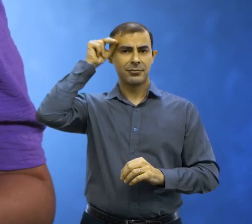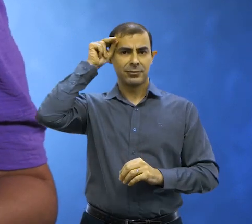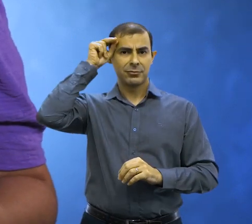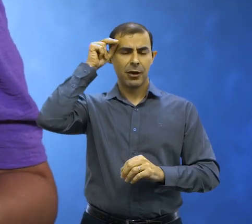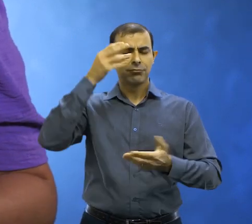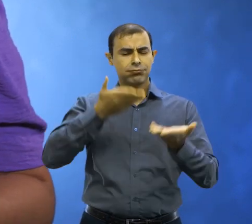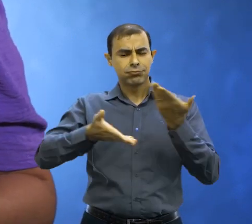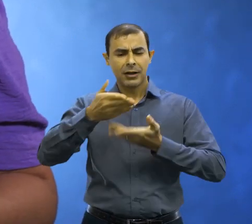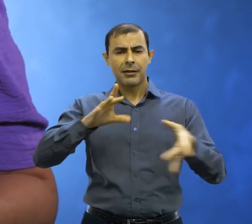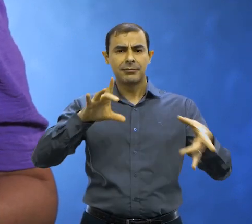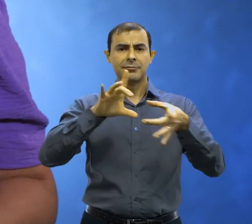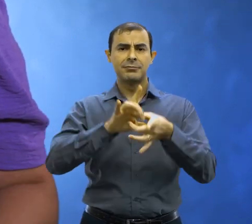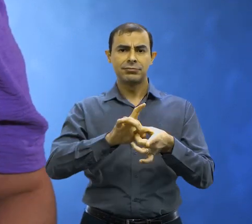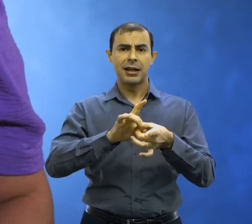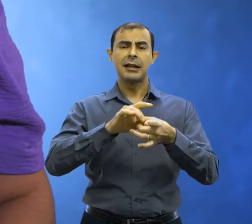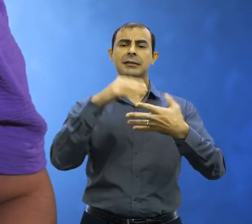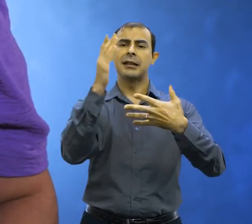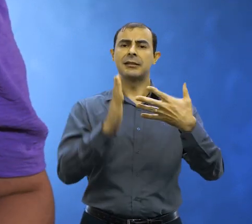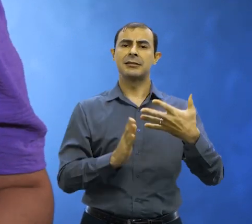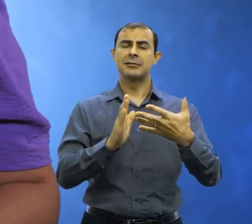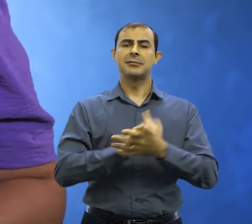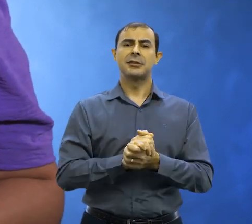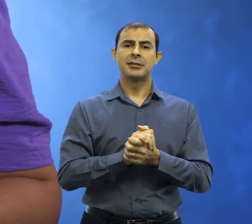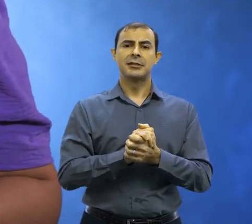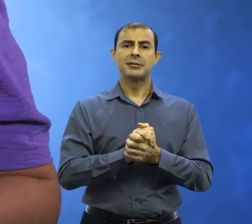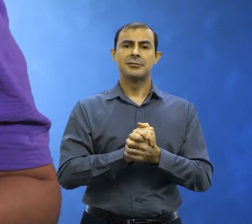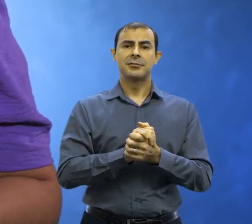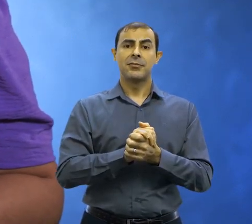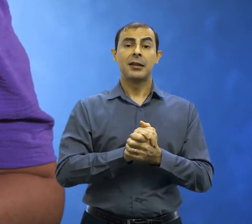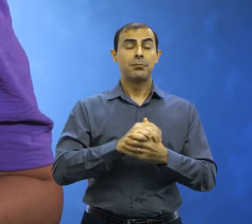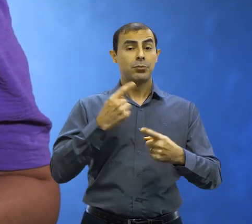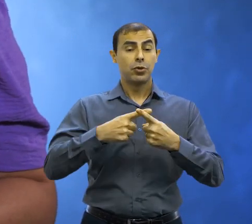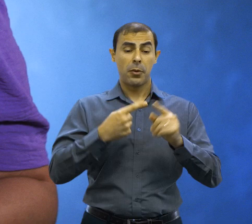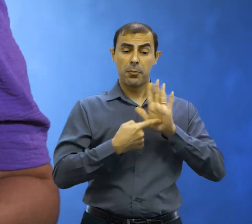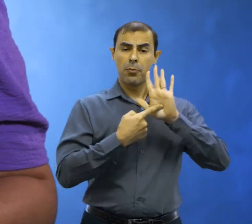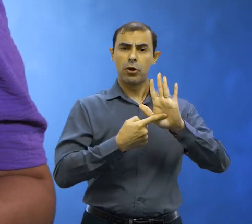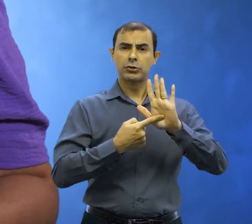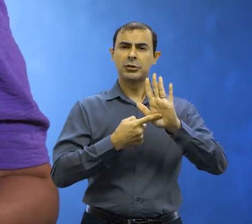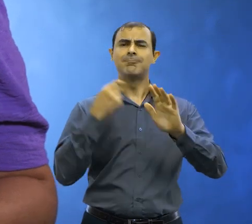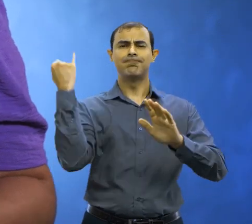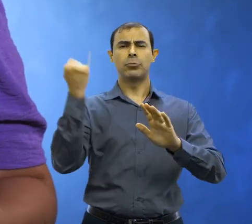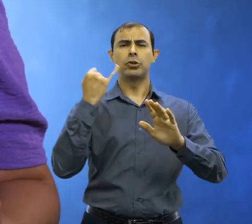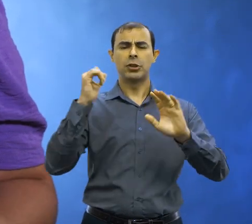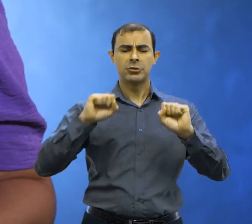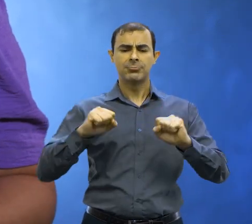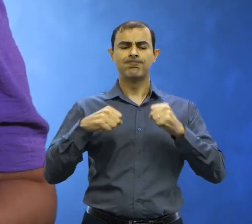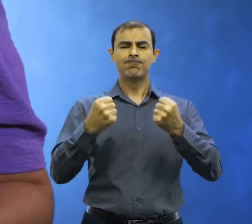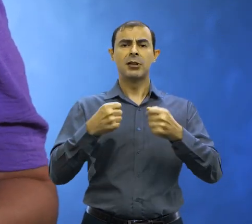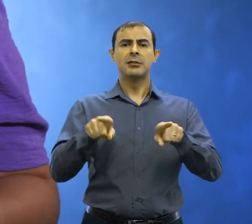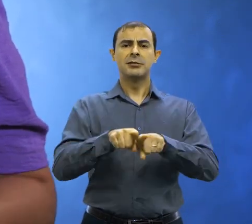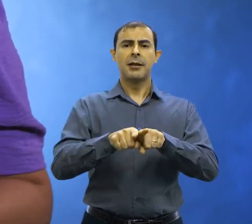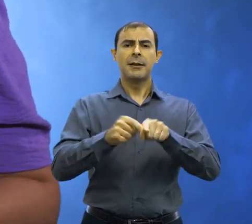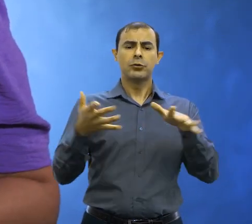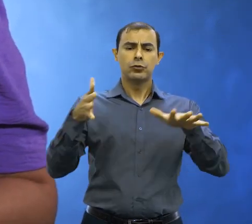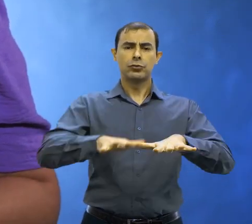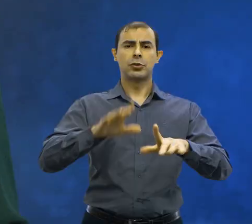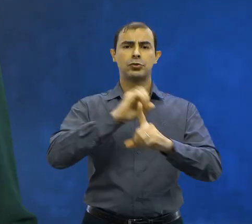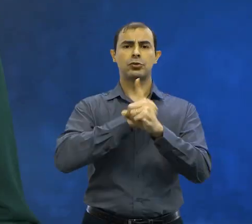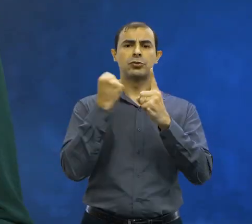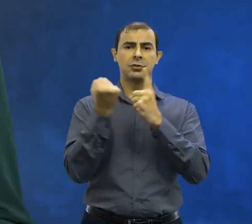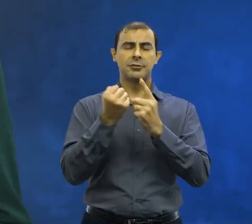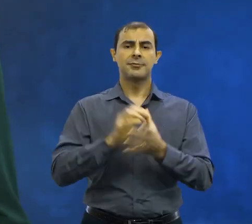relacionadas a Libras, que reforçam a importância de ampliar a inclusão em nossa sociedade.